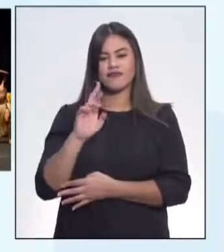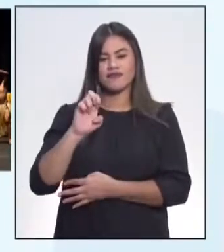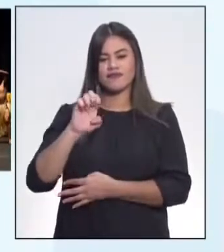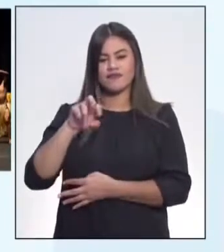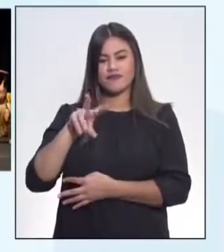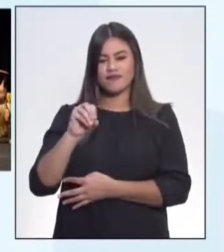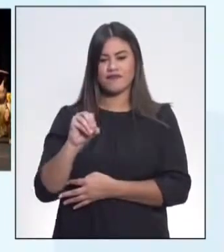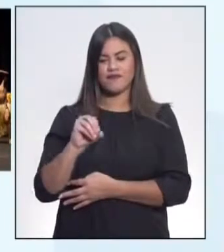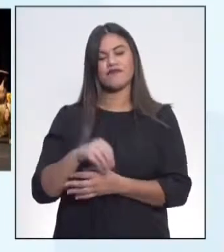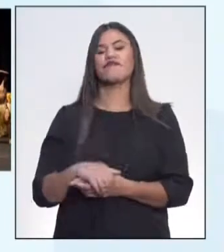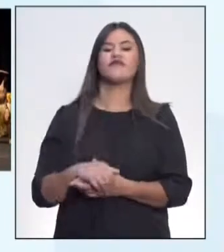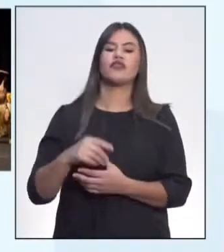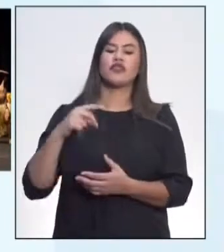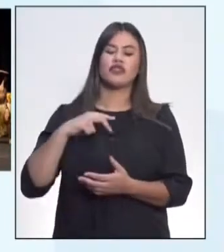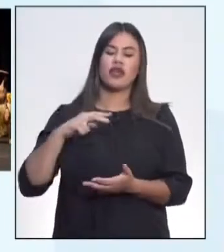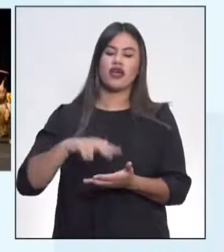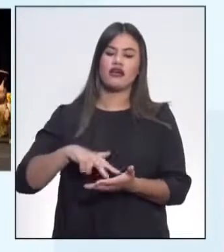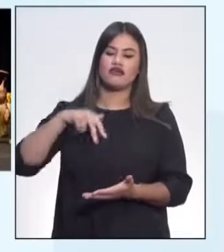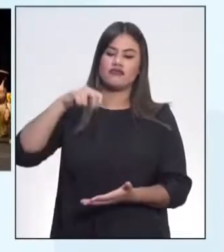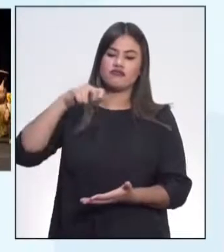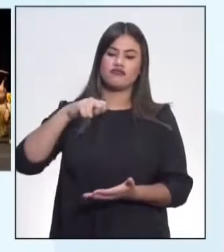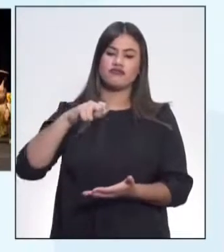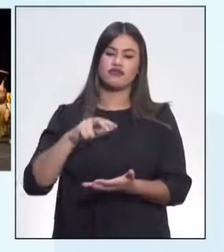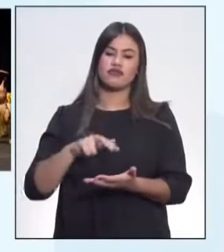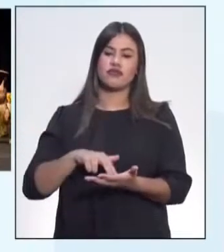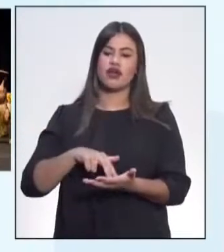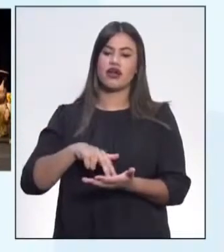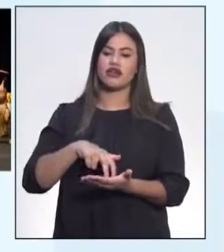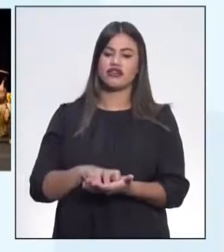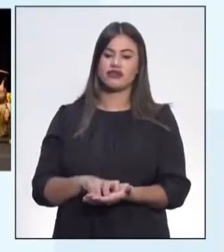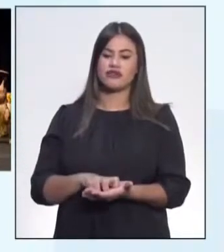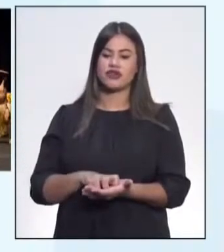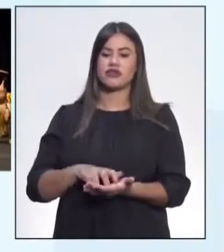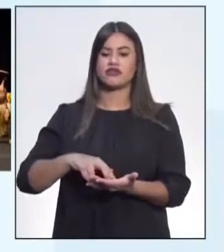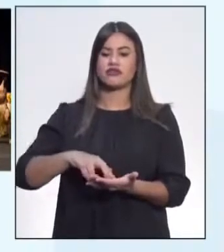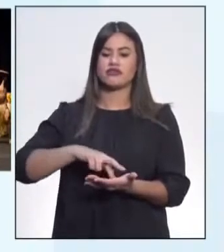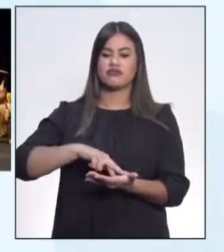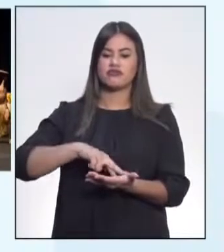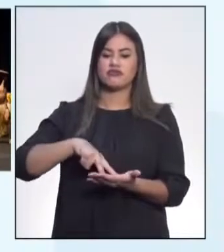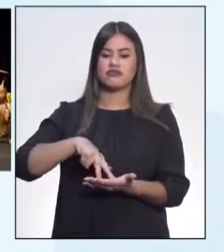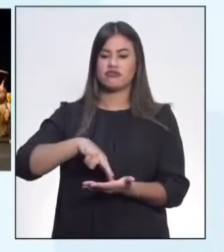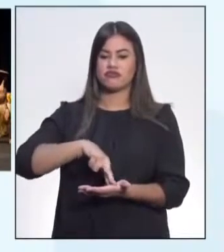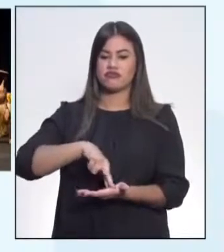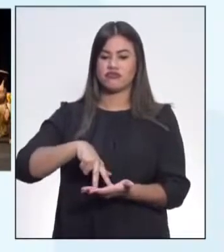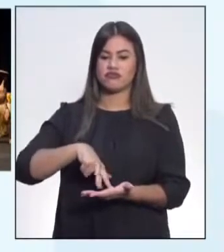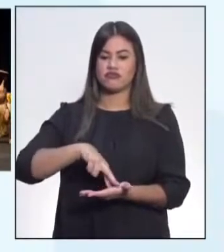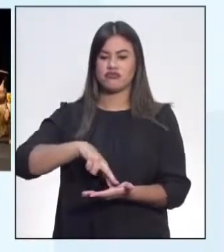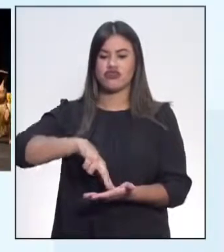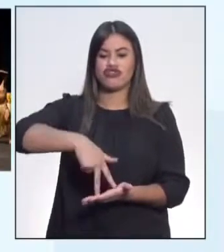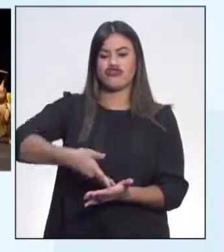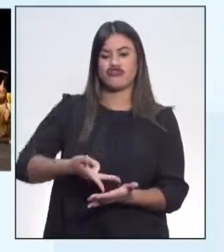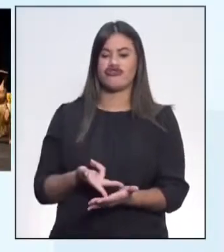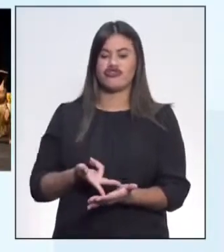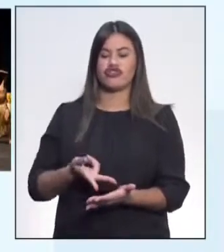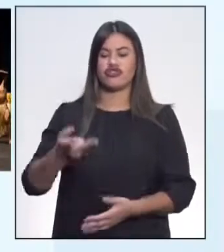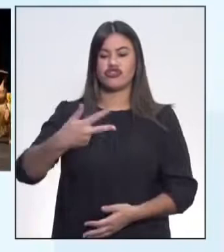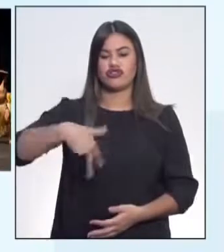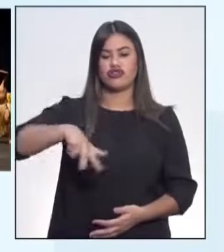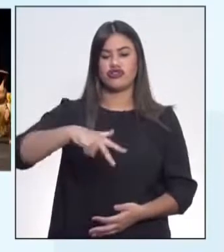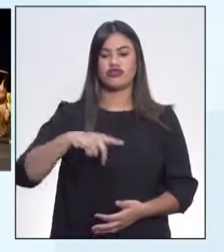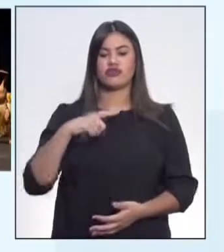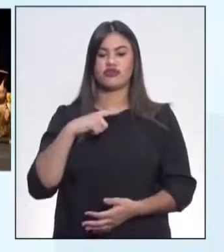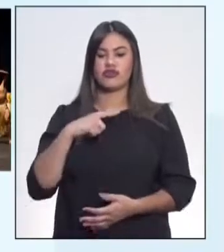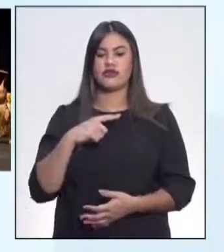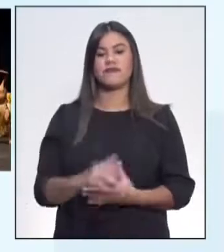Pois apresenta saltos, agachamentos, cruzadas de pernas e giros. E as batidas dão ritmo para a execução de muitos elementos da dança. Nos